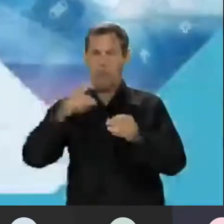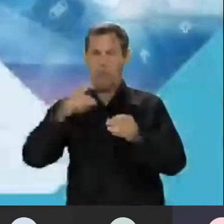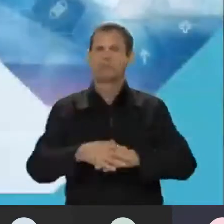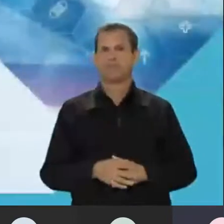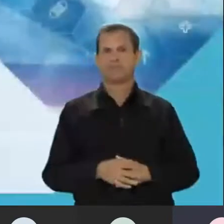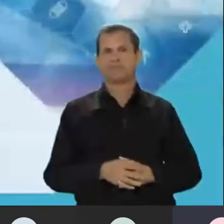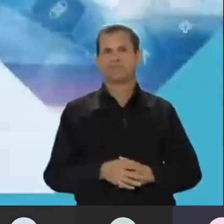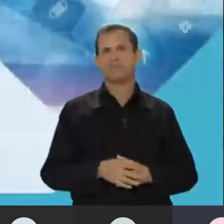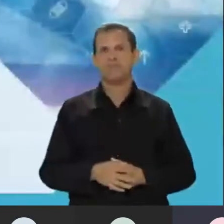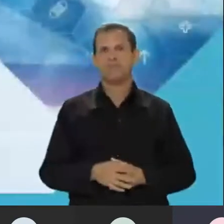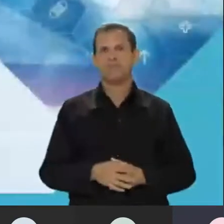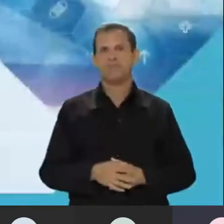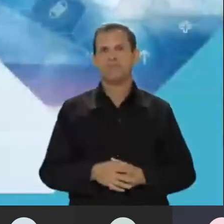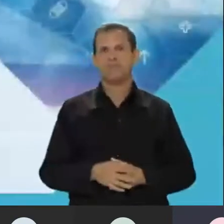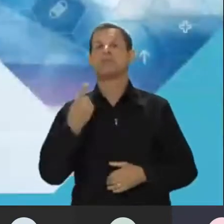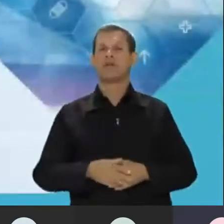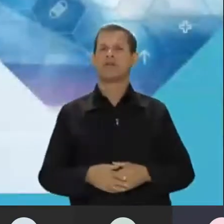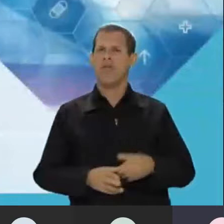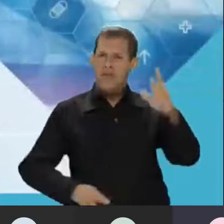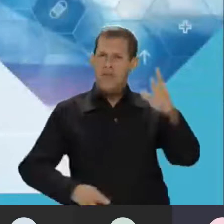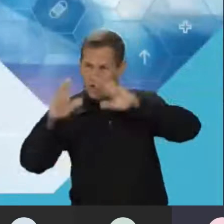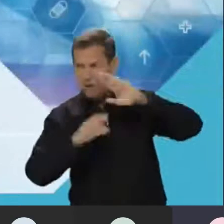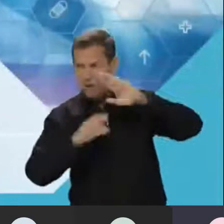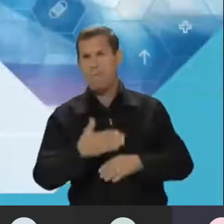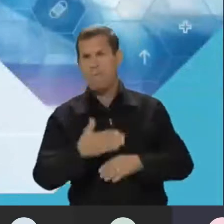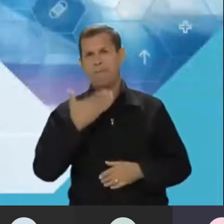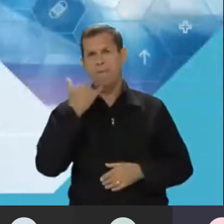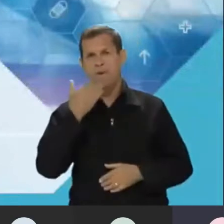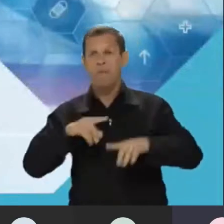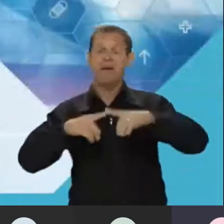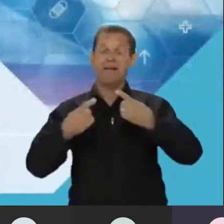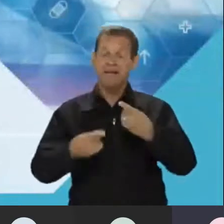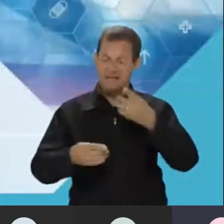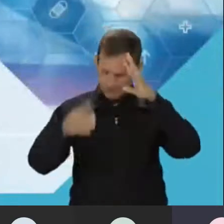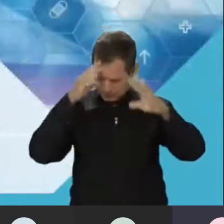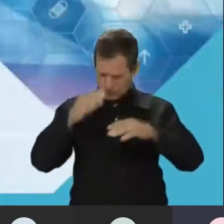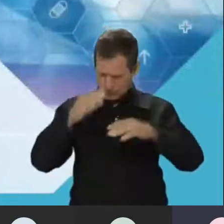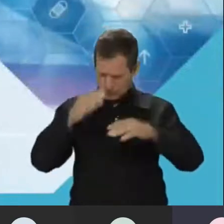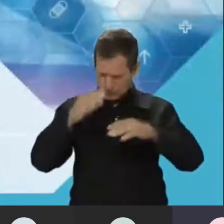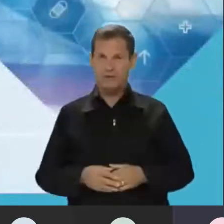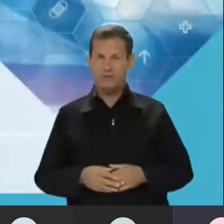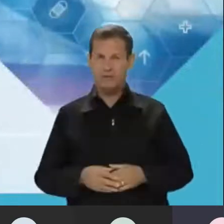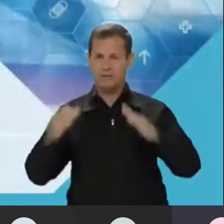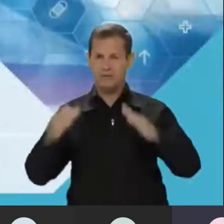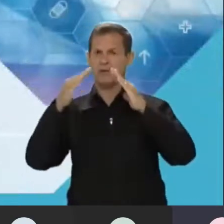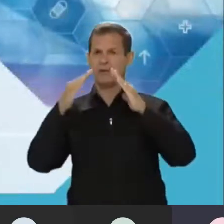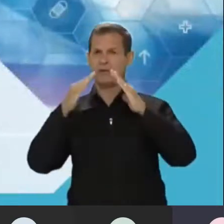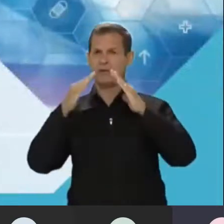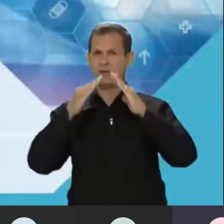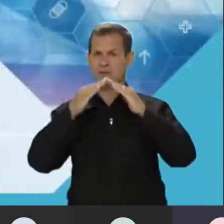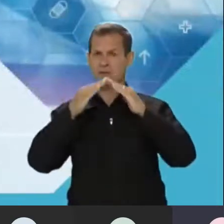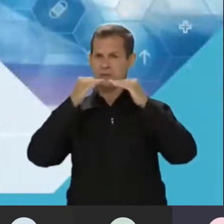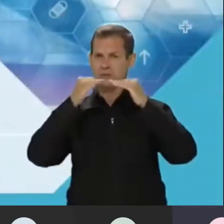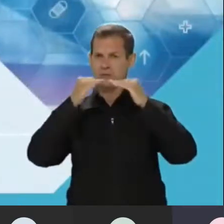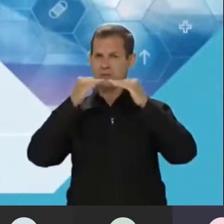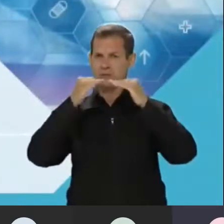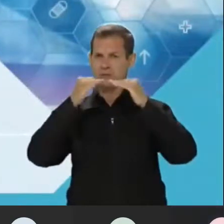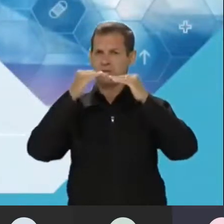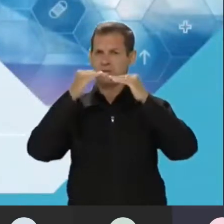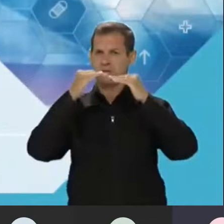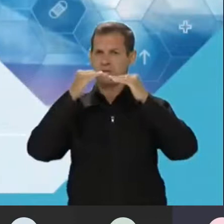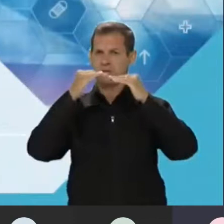quadro. Então, aqui a gente pode analisar um pouco isso, pensando apenas na cobertura das edificações, tá? Então, aqui a